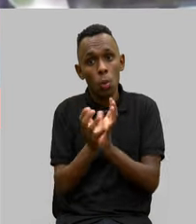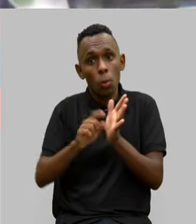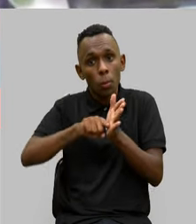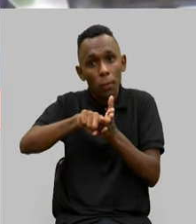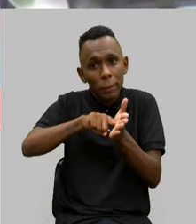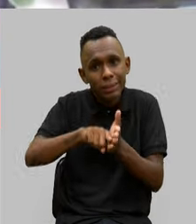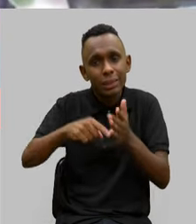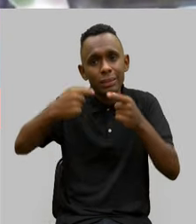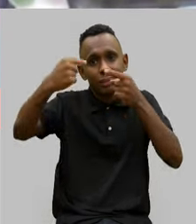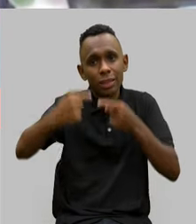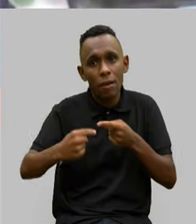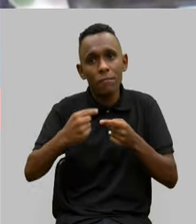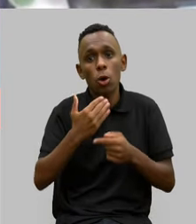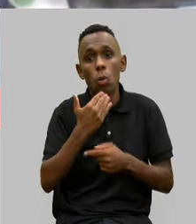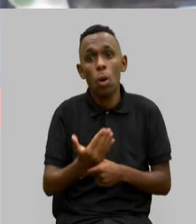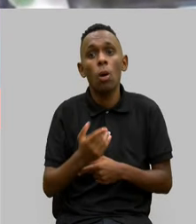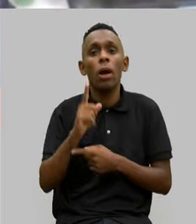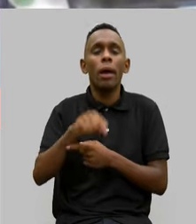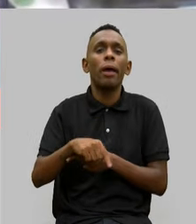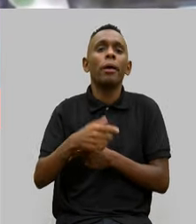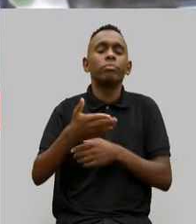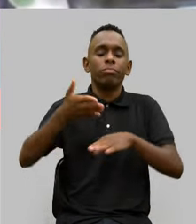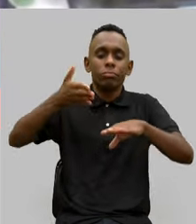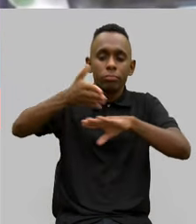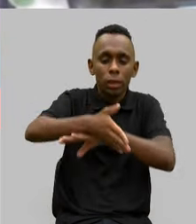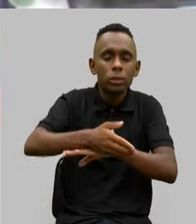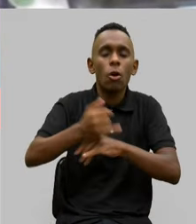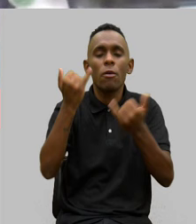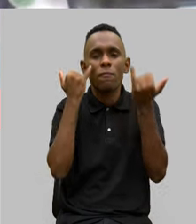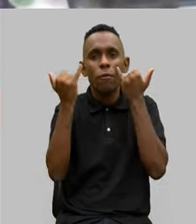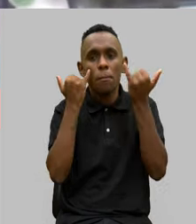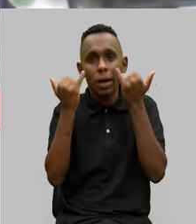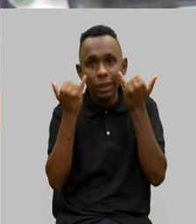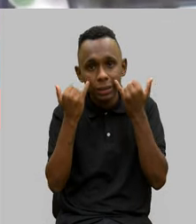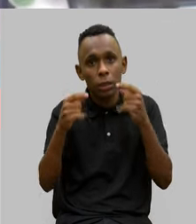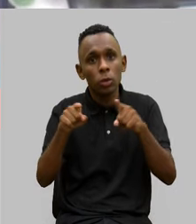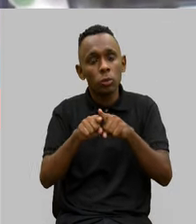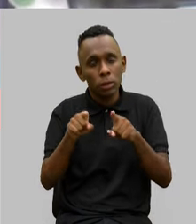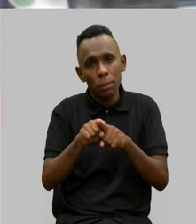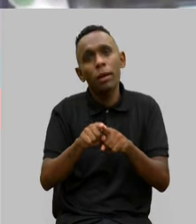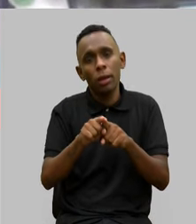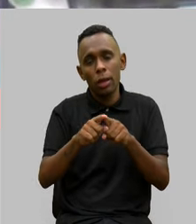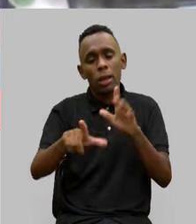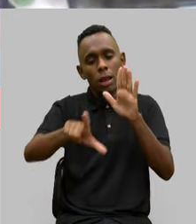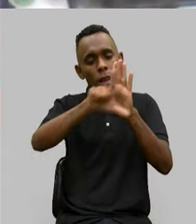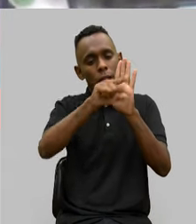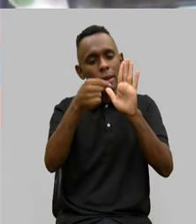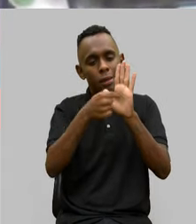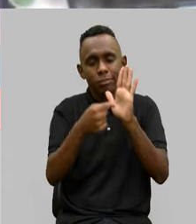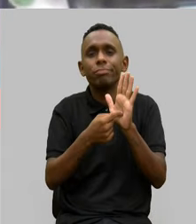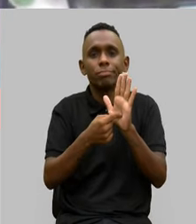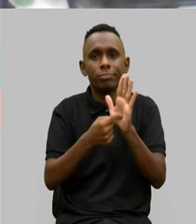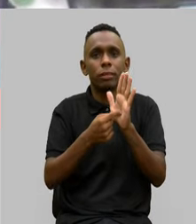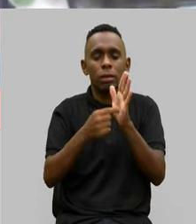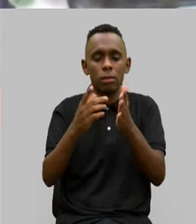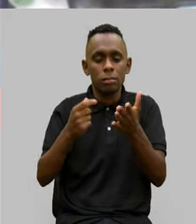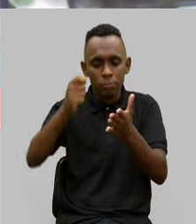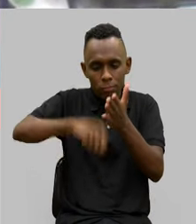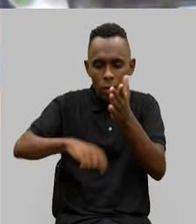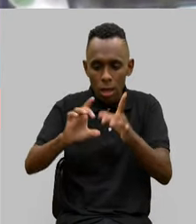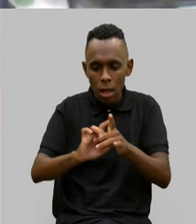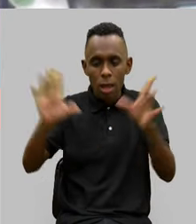maior desafio tem sido o acesso às ações e legislações acerca da obtenção da autorização de